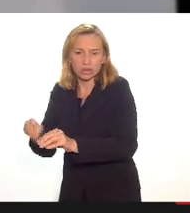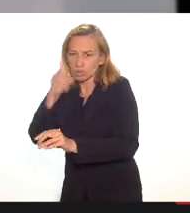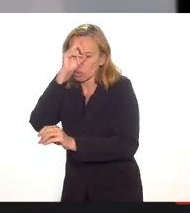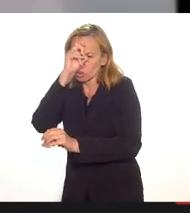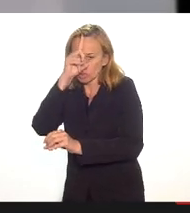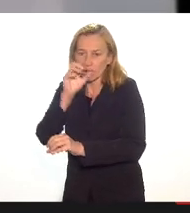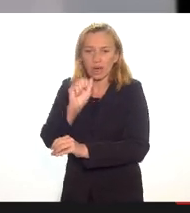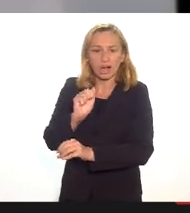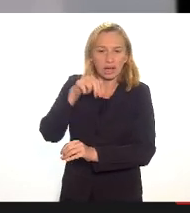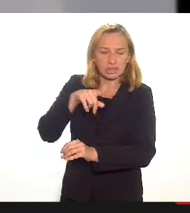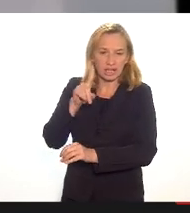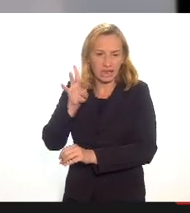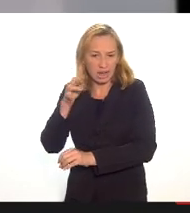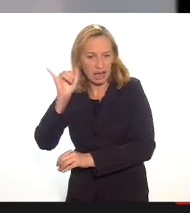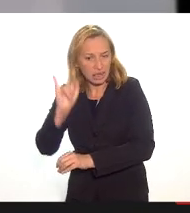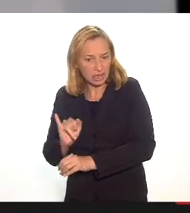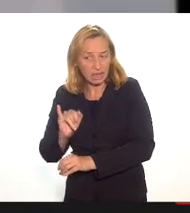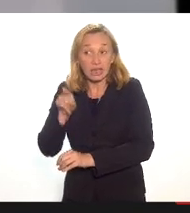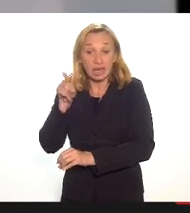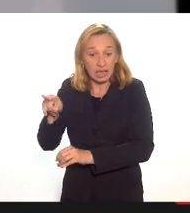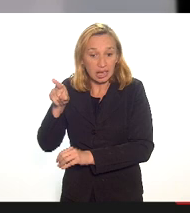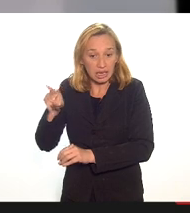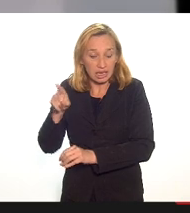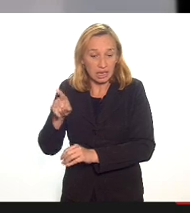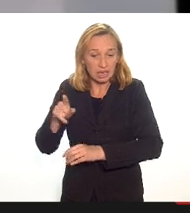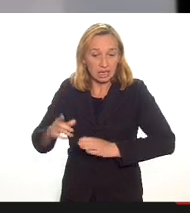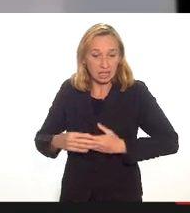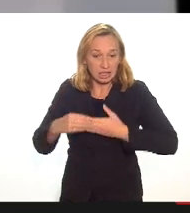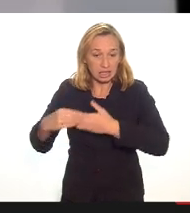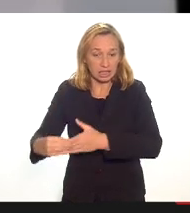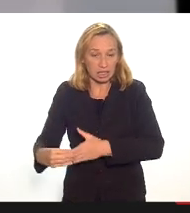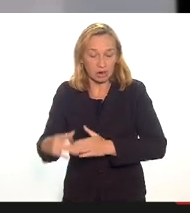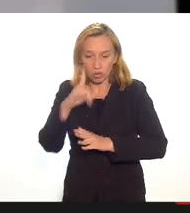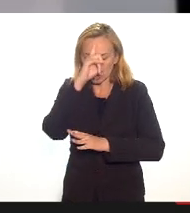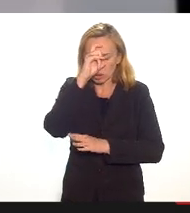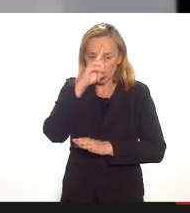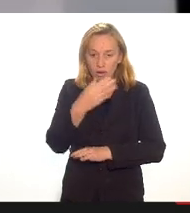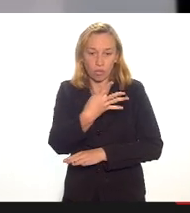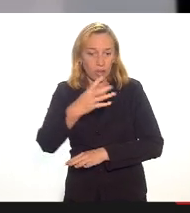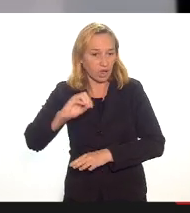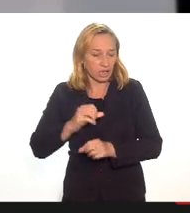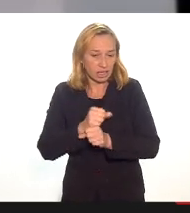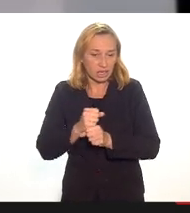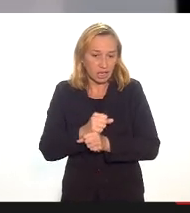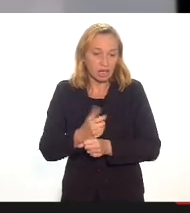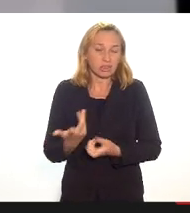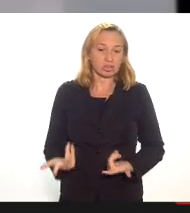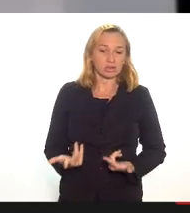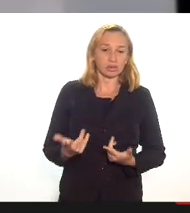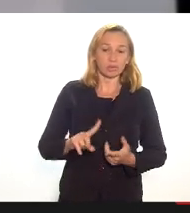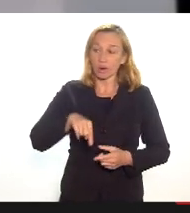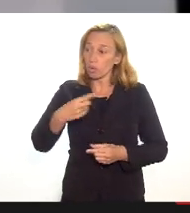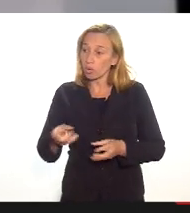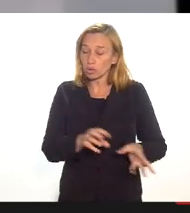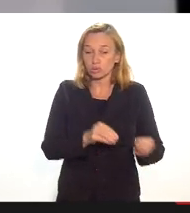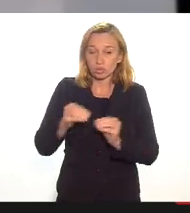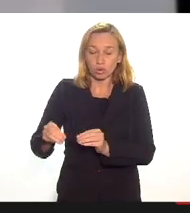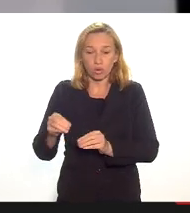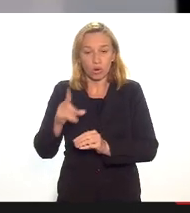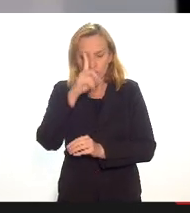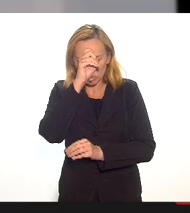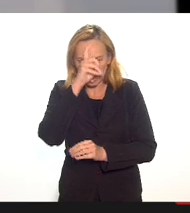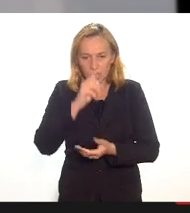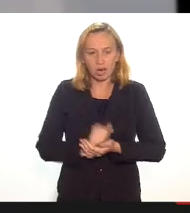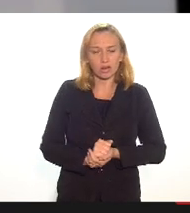do Andaraí, onde ele dirige aquele serviço há 40 anos, para o Hospital dos Servidores do Estado.